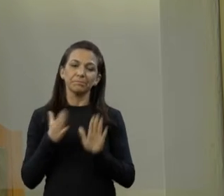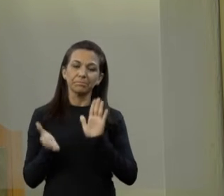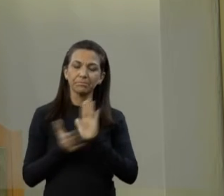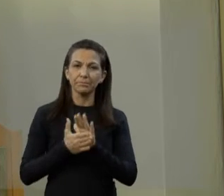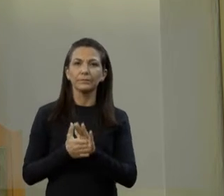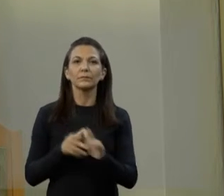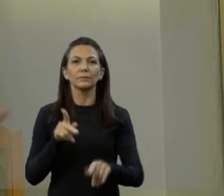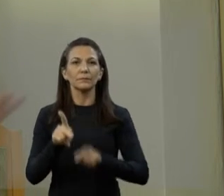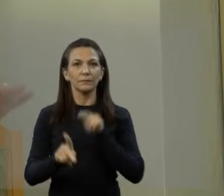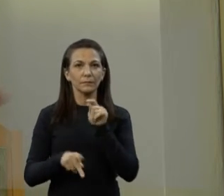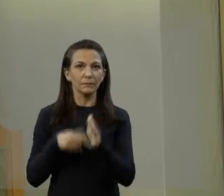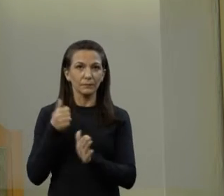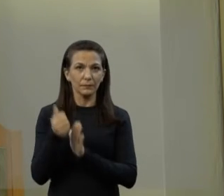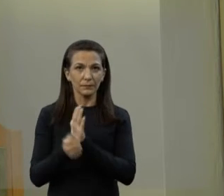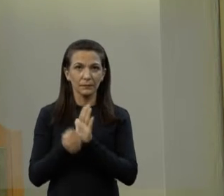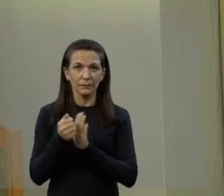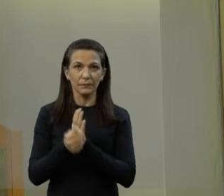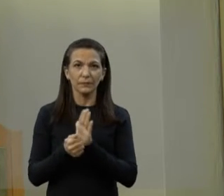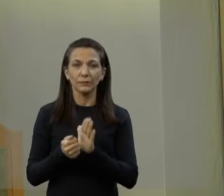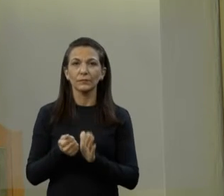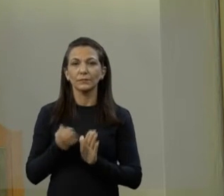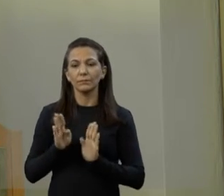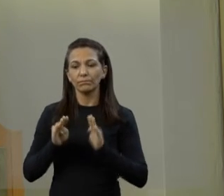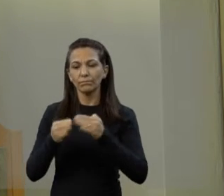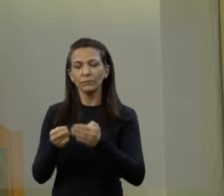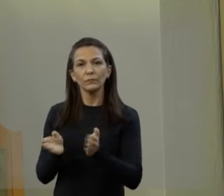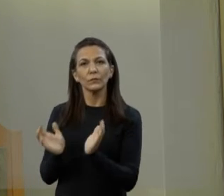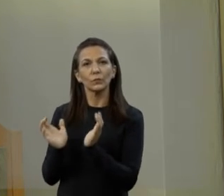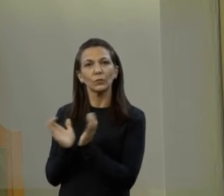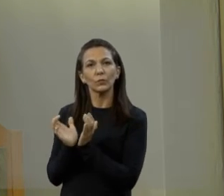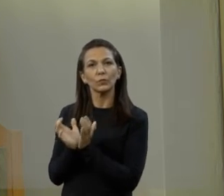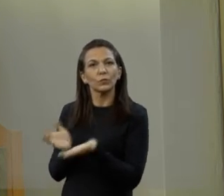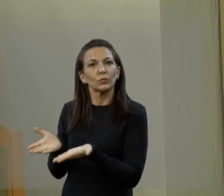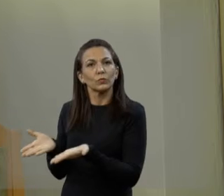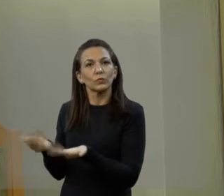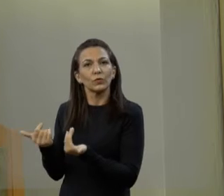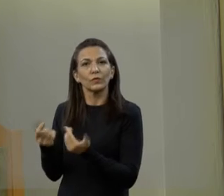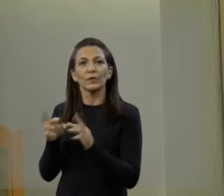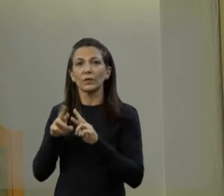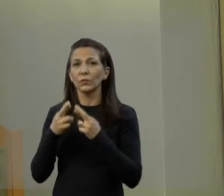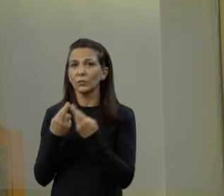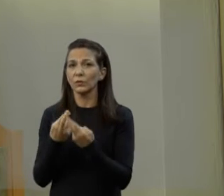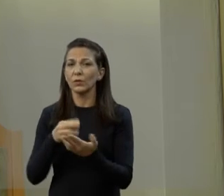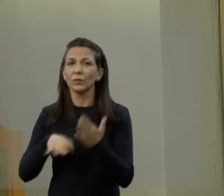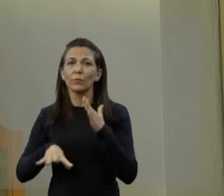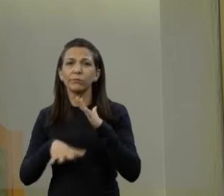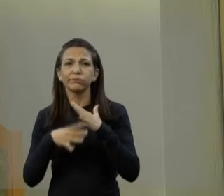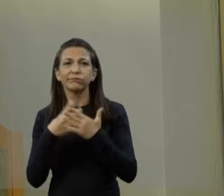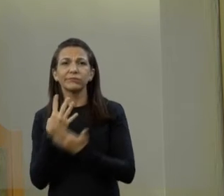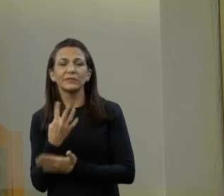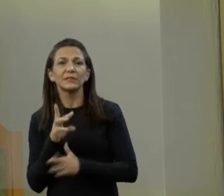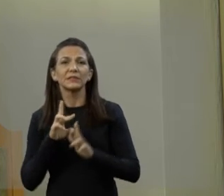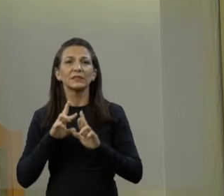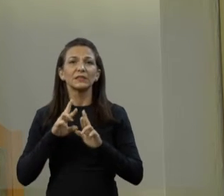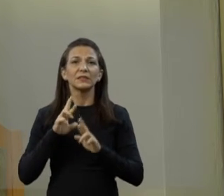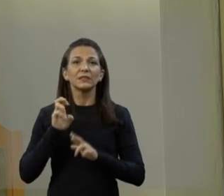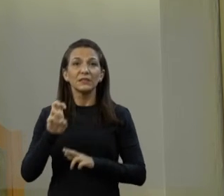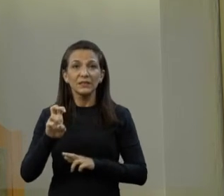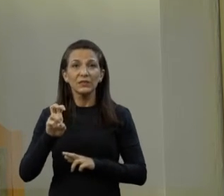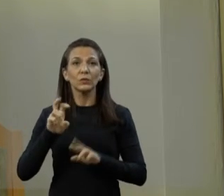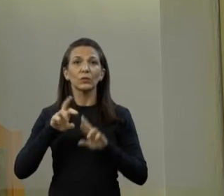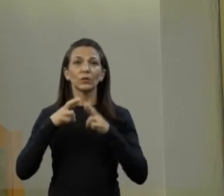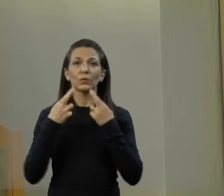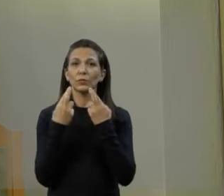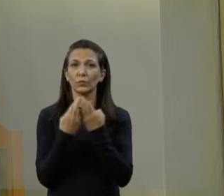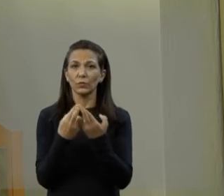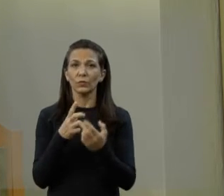a população de Araraquara especificamente os jovens se reuniram diversas às vezes foram mais de cinco conferências mais